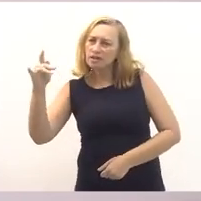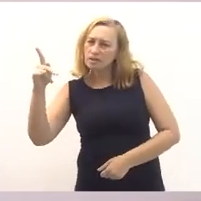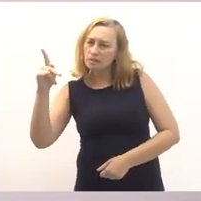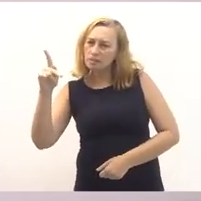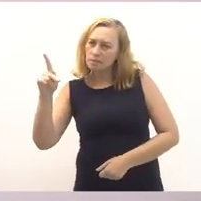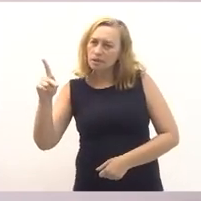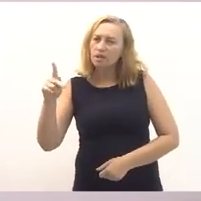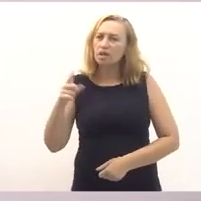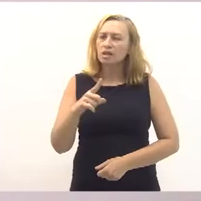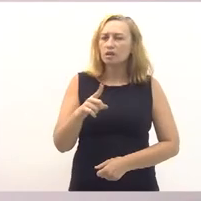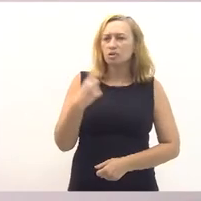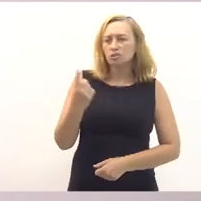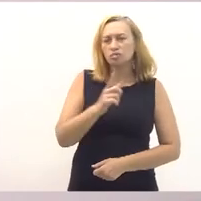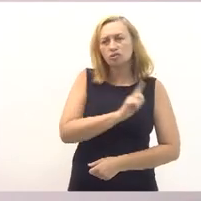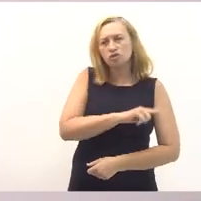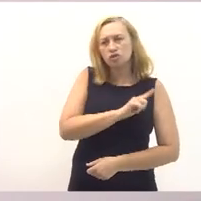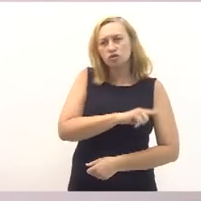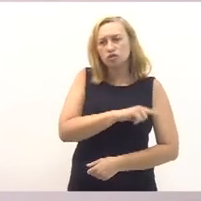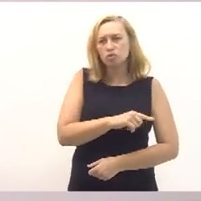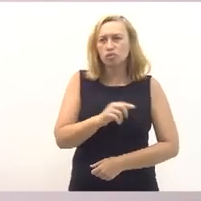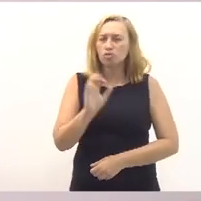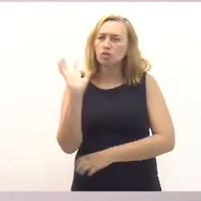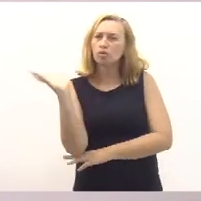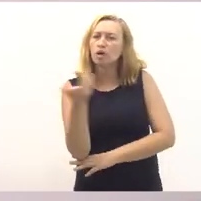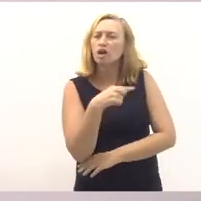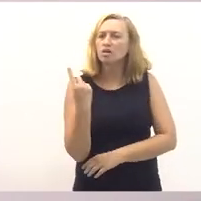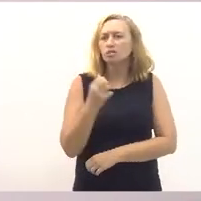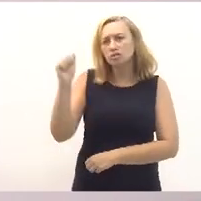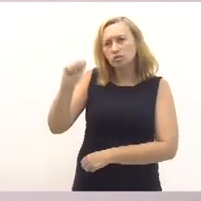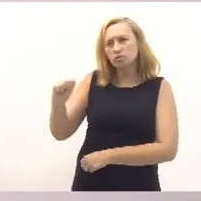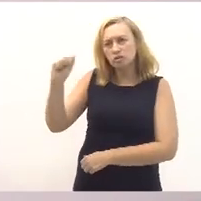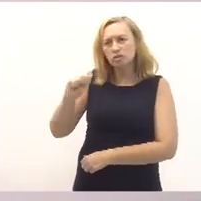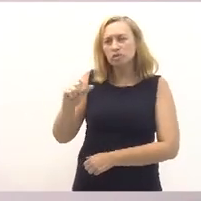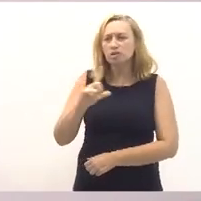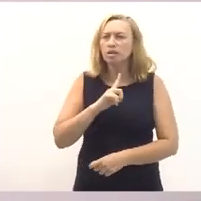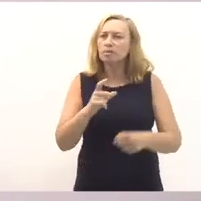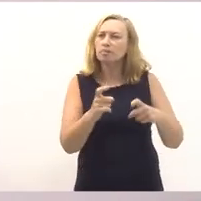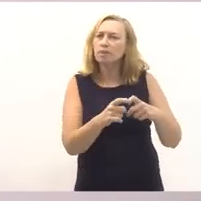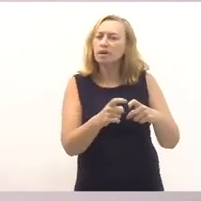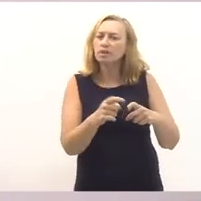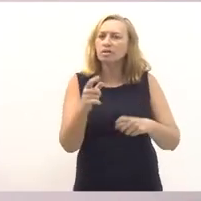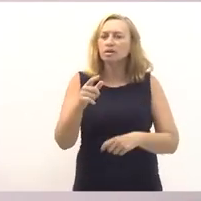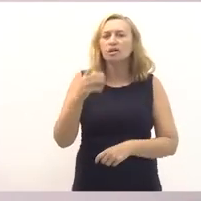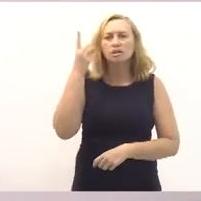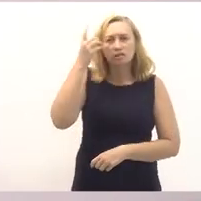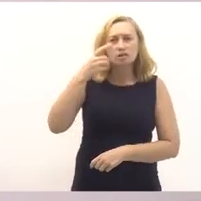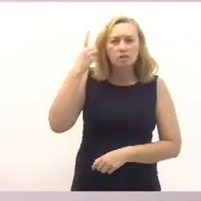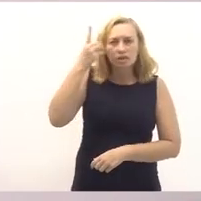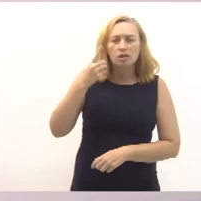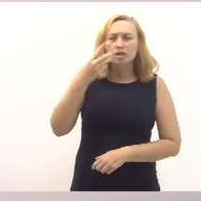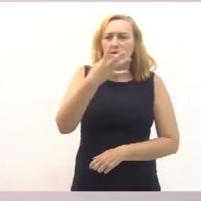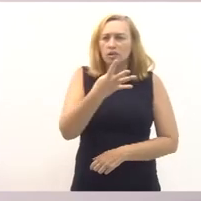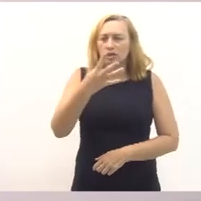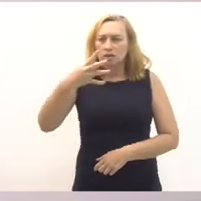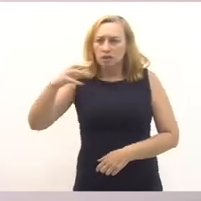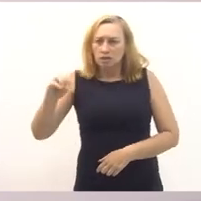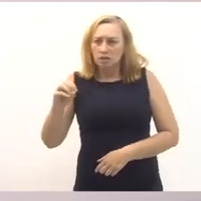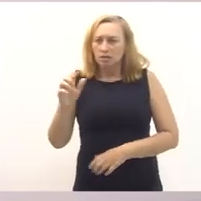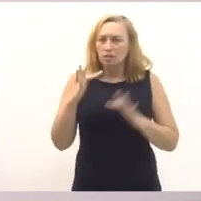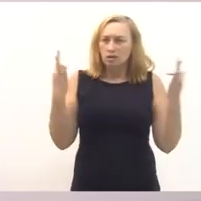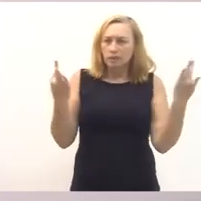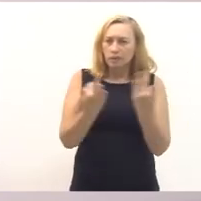isso o gestor ambiental a nossa Associação Já possui médicos Advogados há cerca de 400 famílias